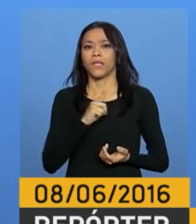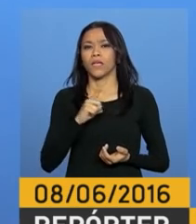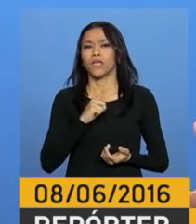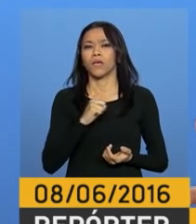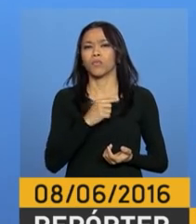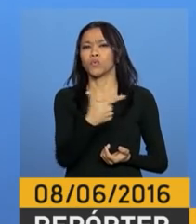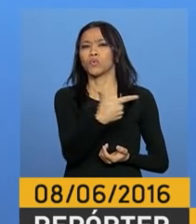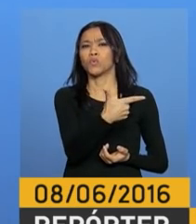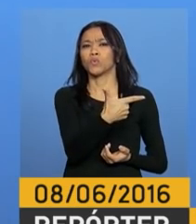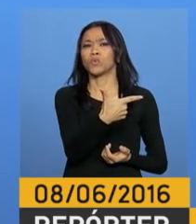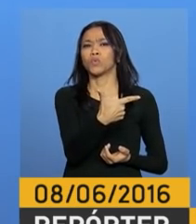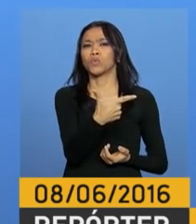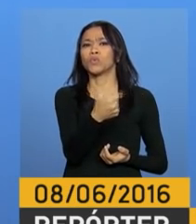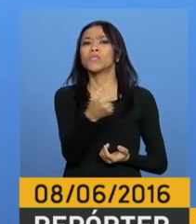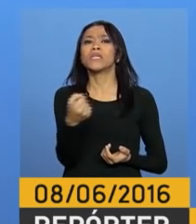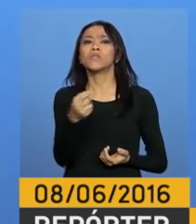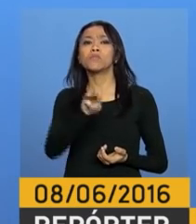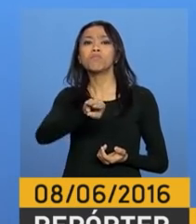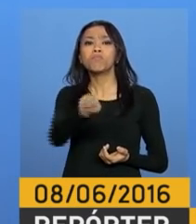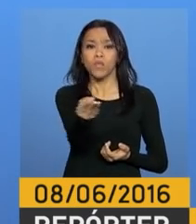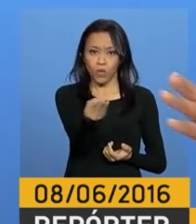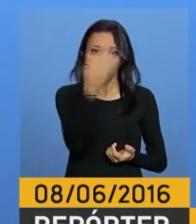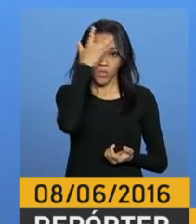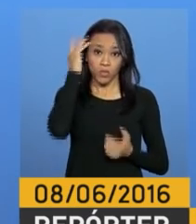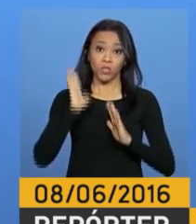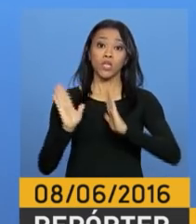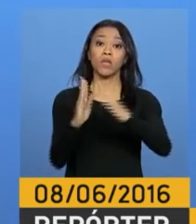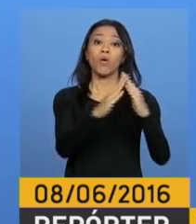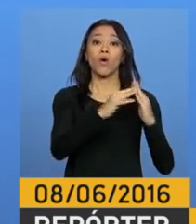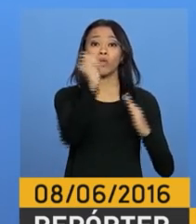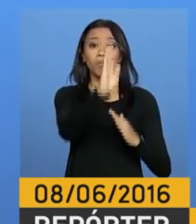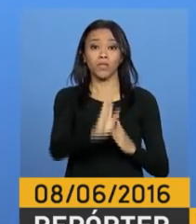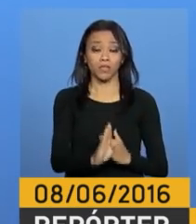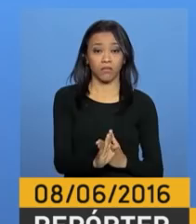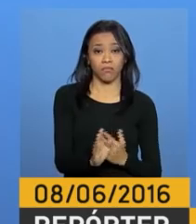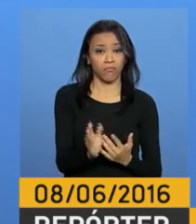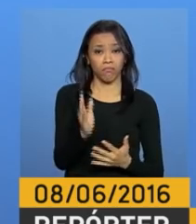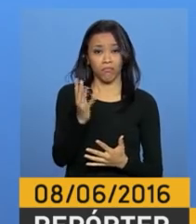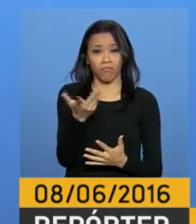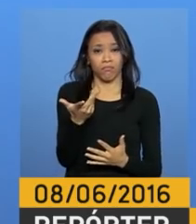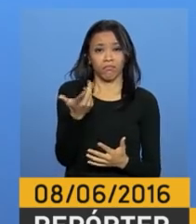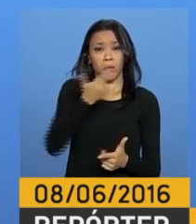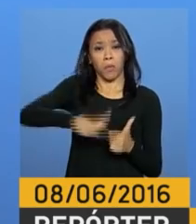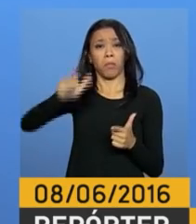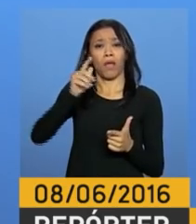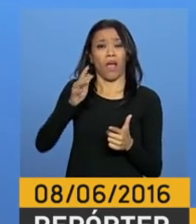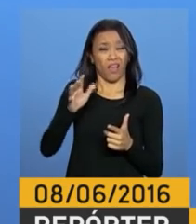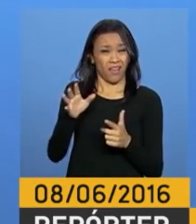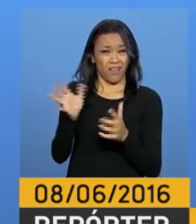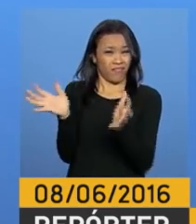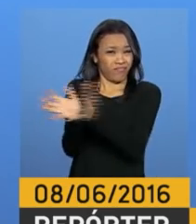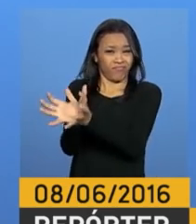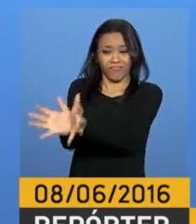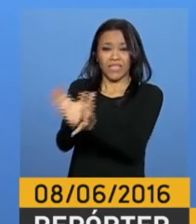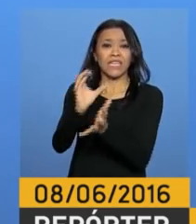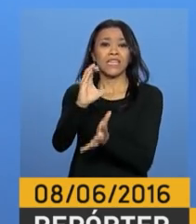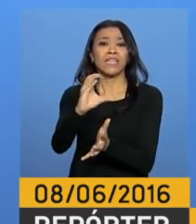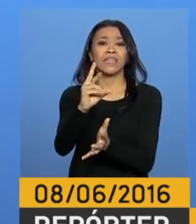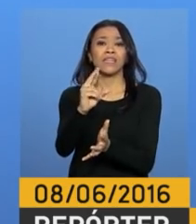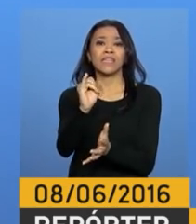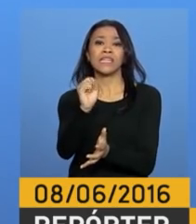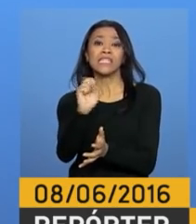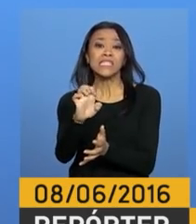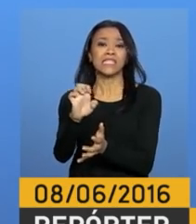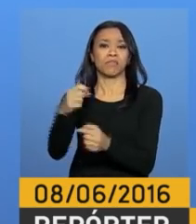200 milhões de habitantes no Brasil não tem nada a ver com a com a crise política é necessário que a gente tenha